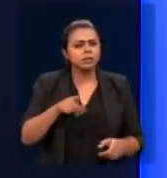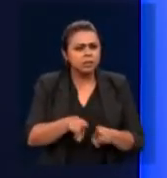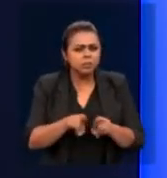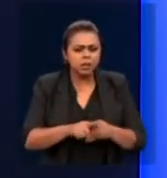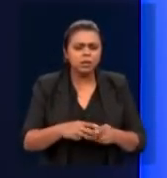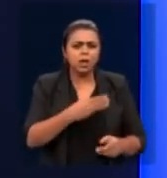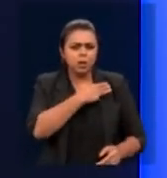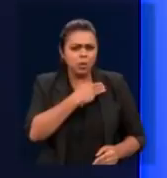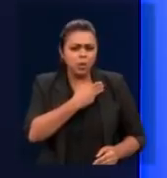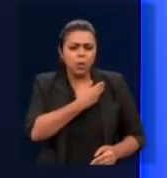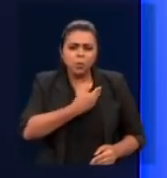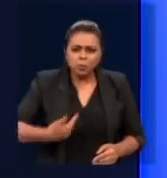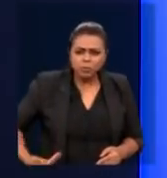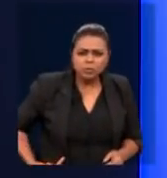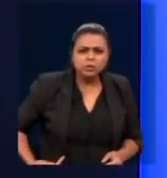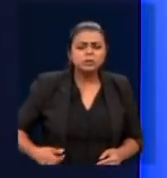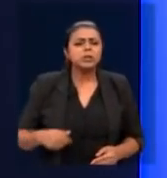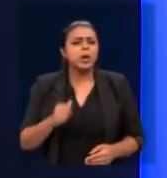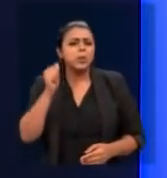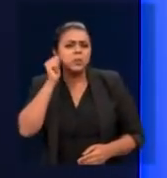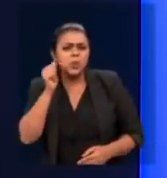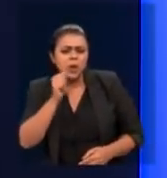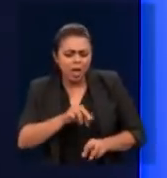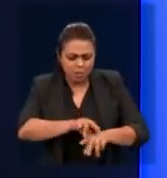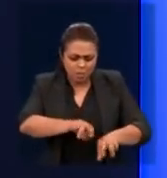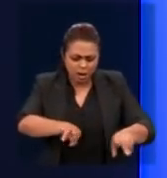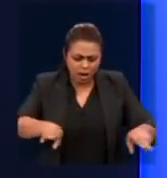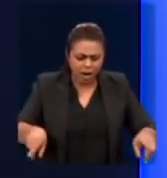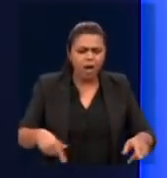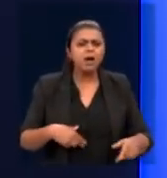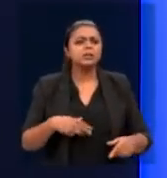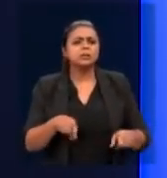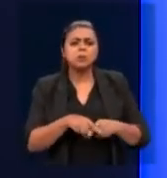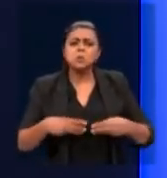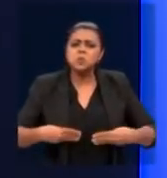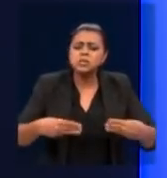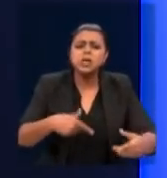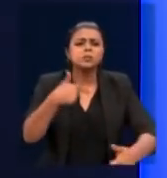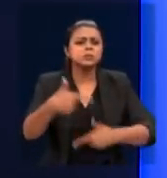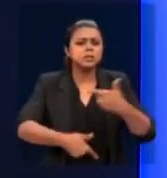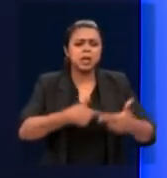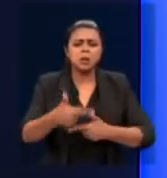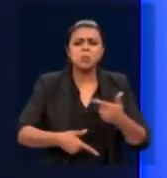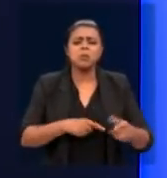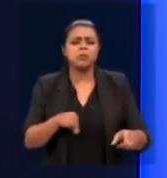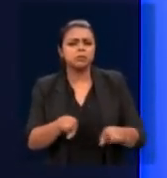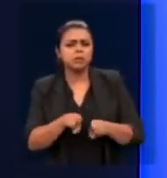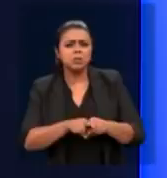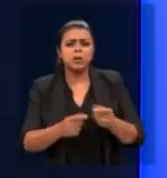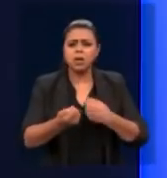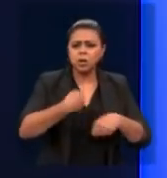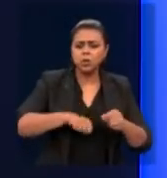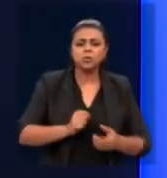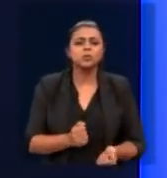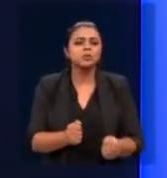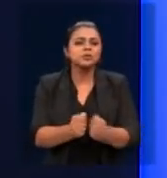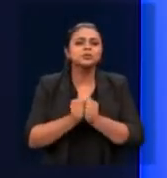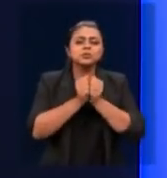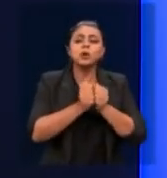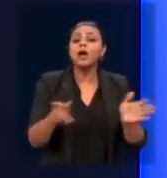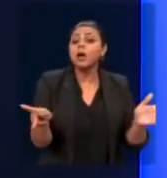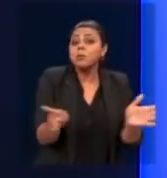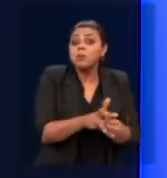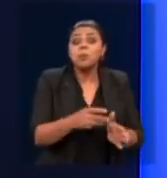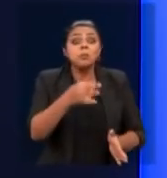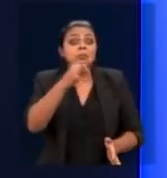mulheres queremos políticas sociais importantes ministério do trabalho e economia solidária foi tudo coisa do governo do pt e